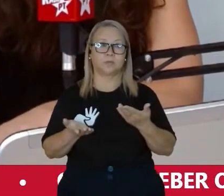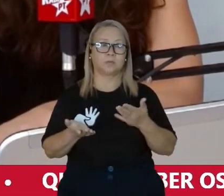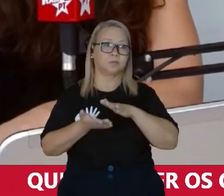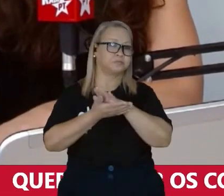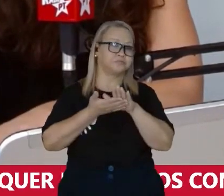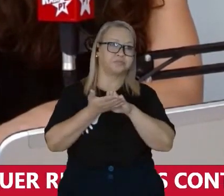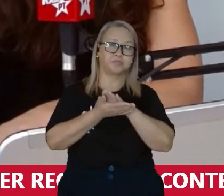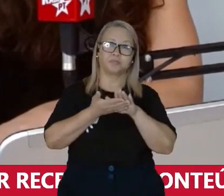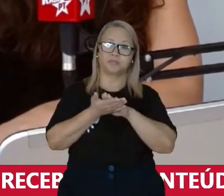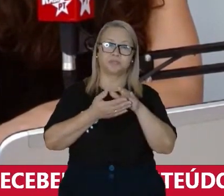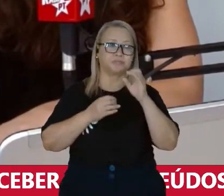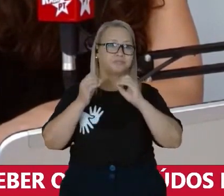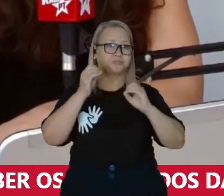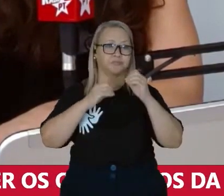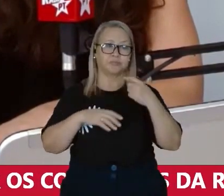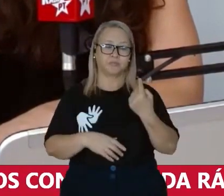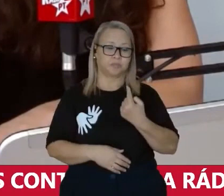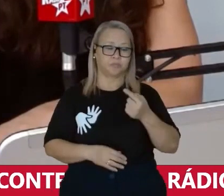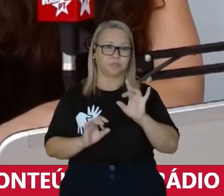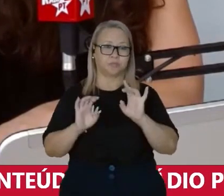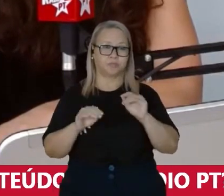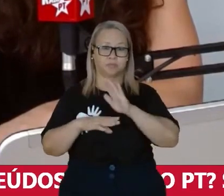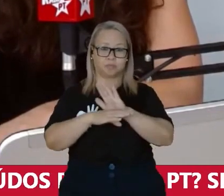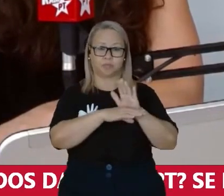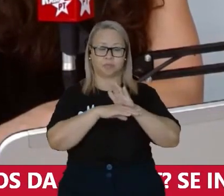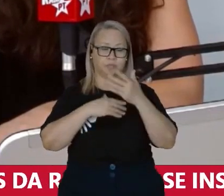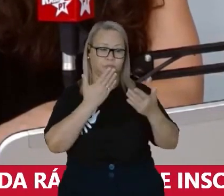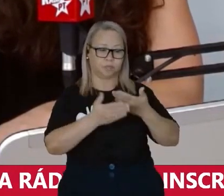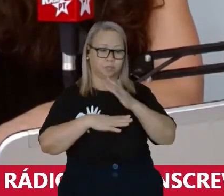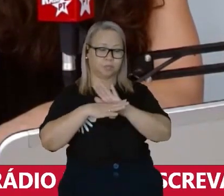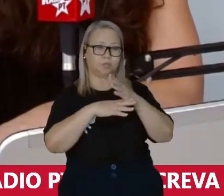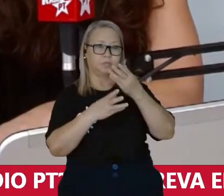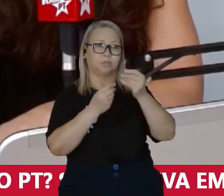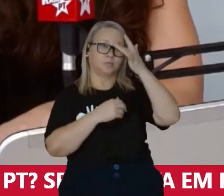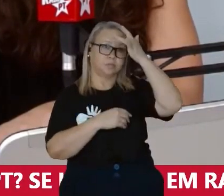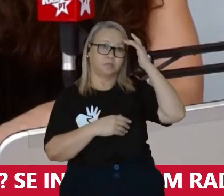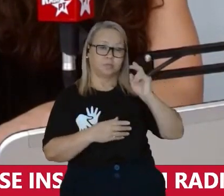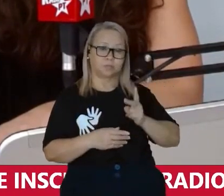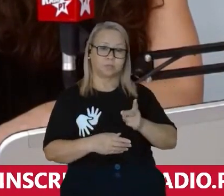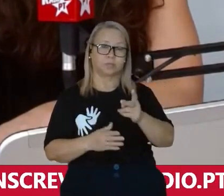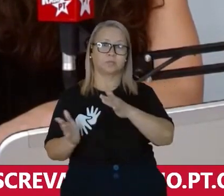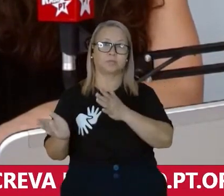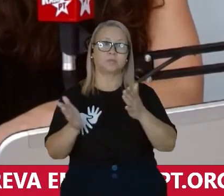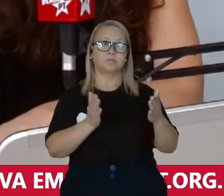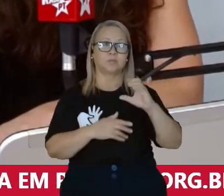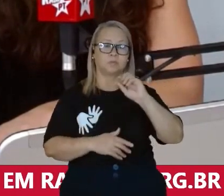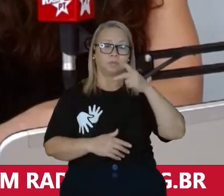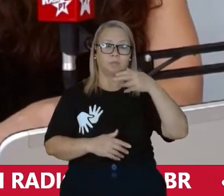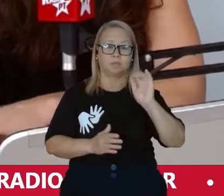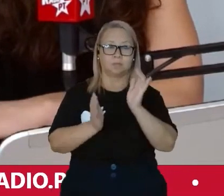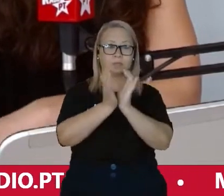de longe, sou eu sozinho, porque envolve a colaboração de muita gente. A gente, durante a CPI agora, a gente teve grupos